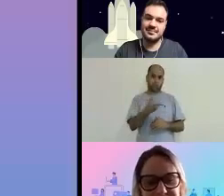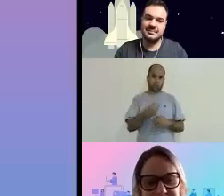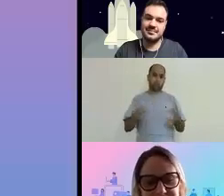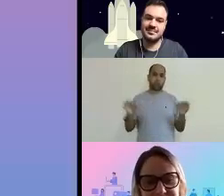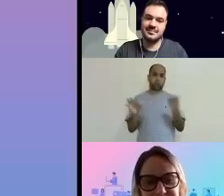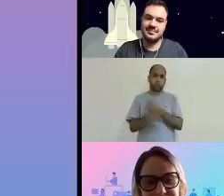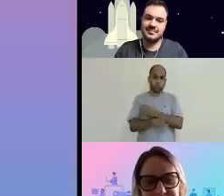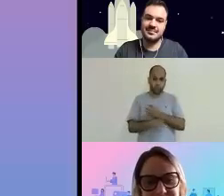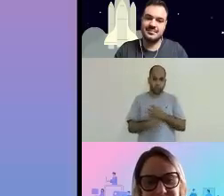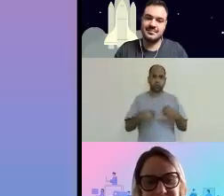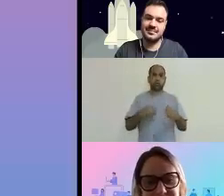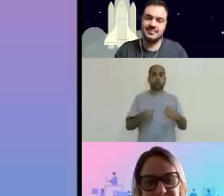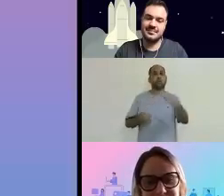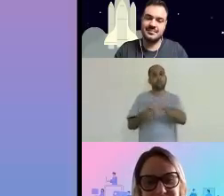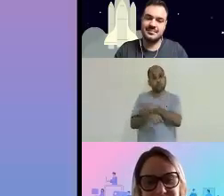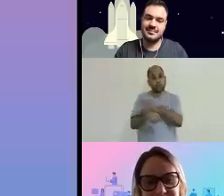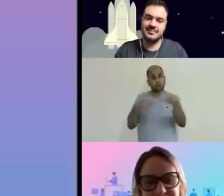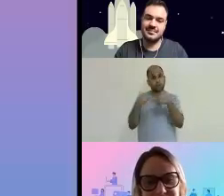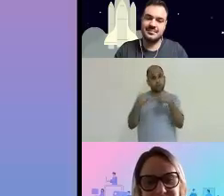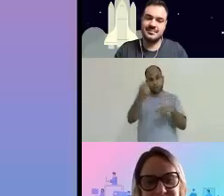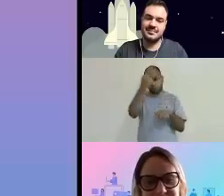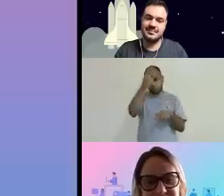consciente.